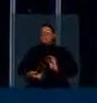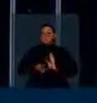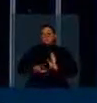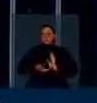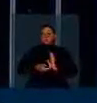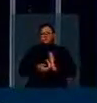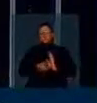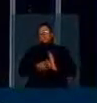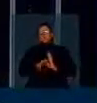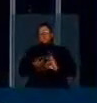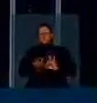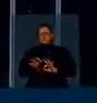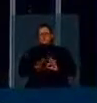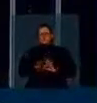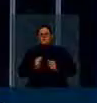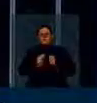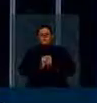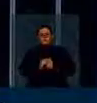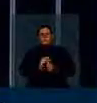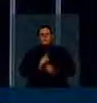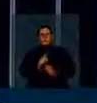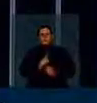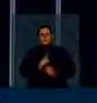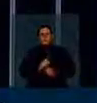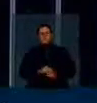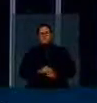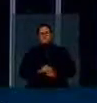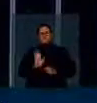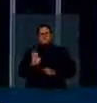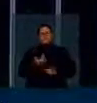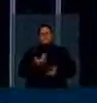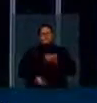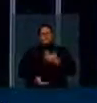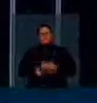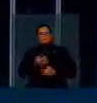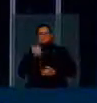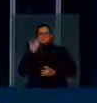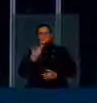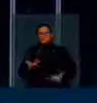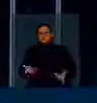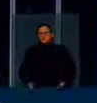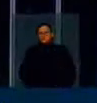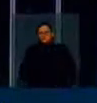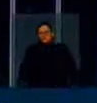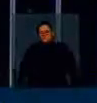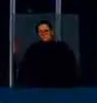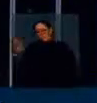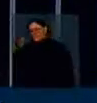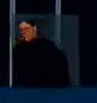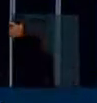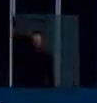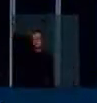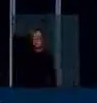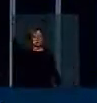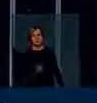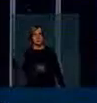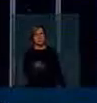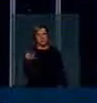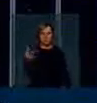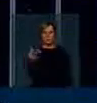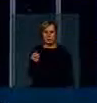Alves, junto ao ministro da Justiça, já perdi as contas quantas vezes fomos no ministro da Justiça tratar